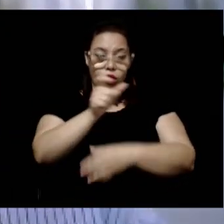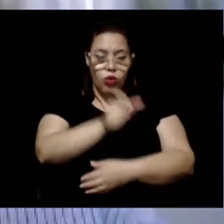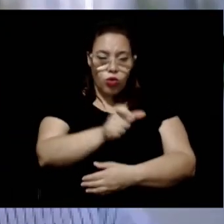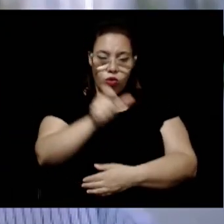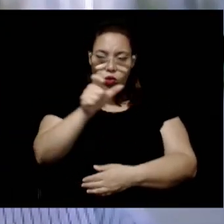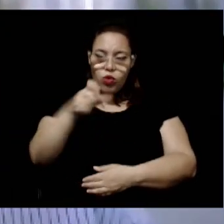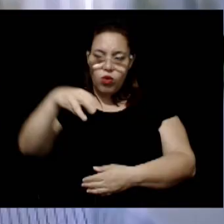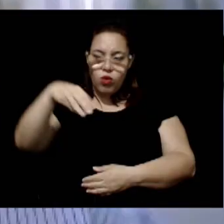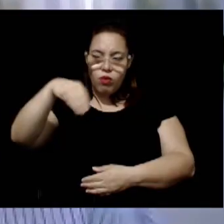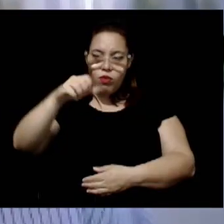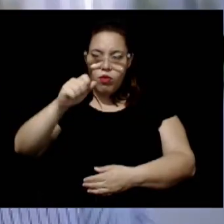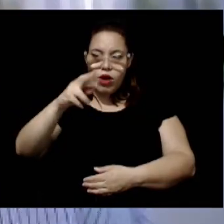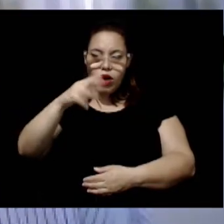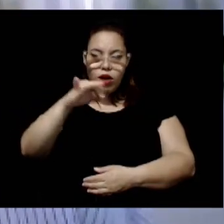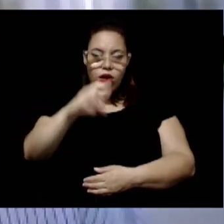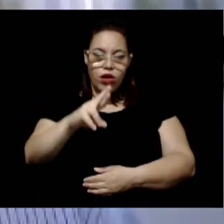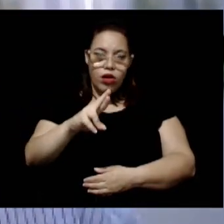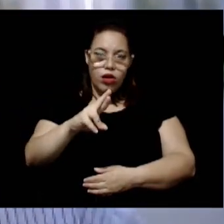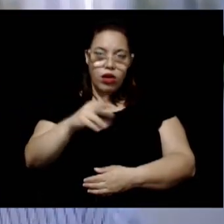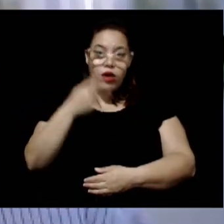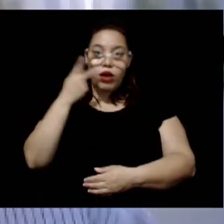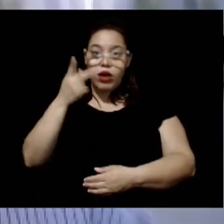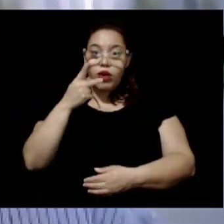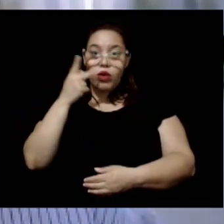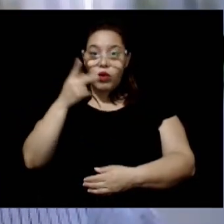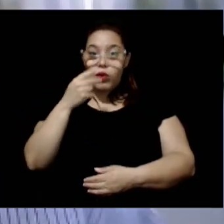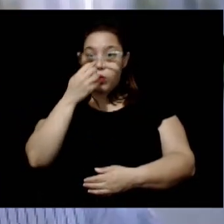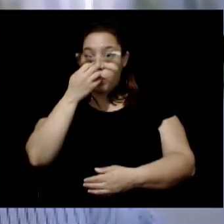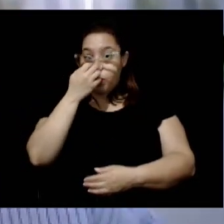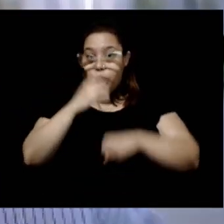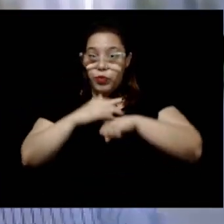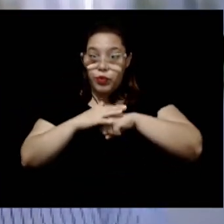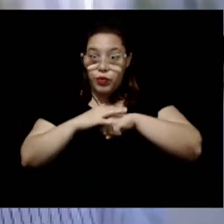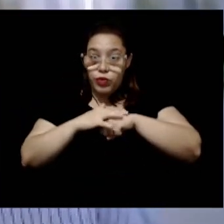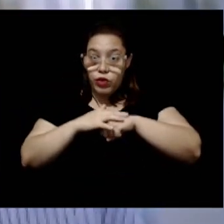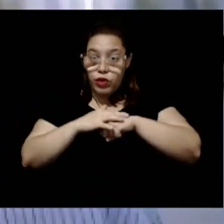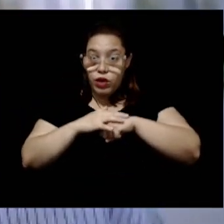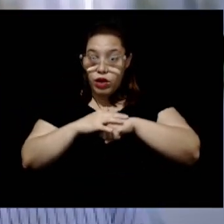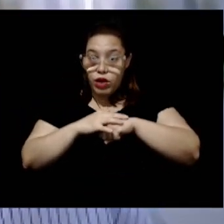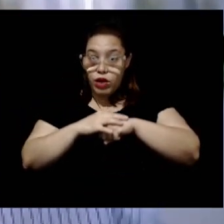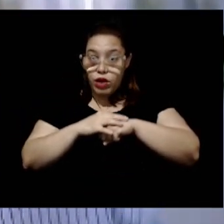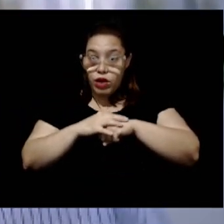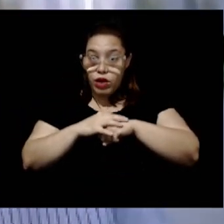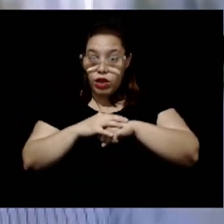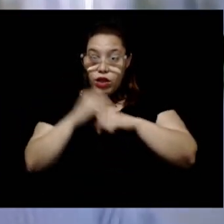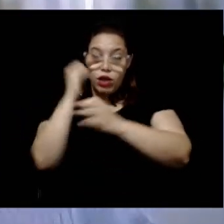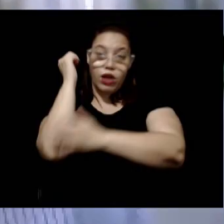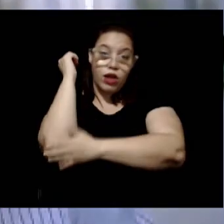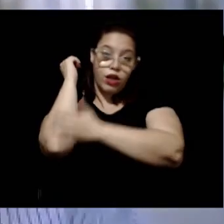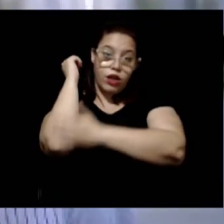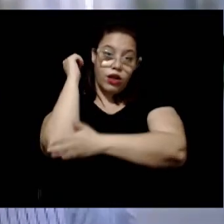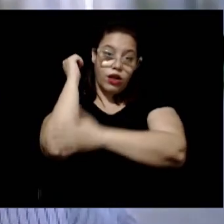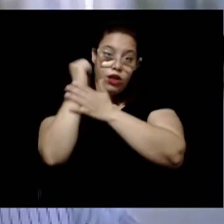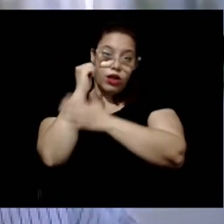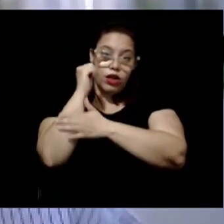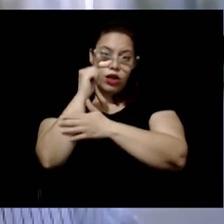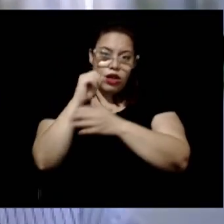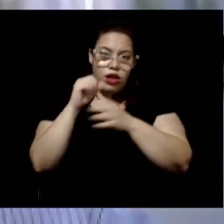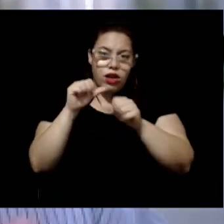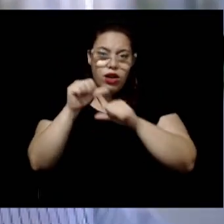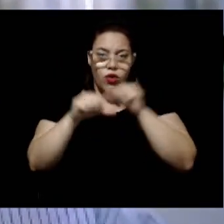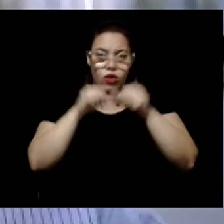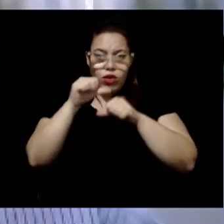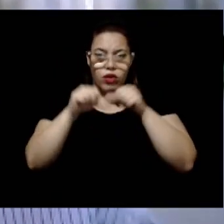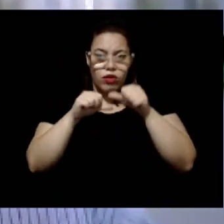as pessoas dividiam aquelas doenças que afetam as juntas, mas não alteram o exame de sangue, com aquelas que alteram o exame